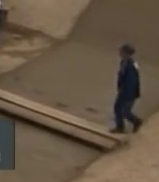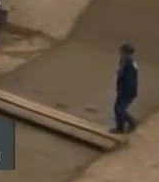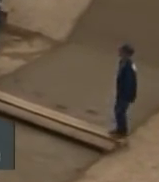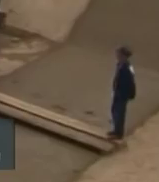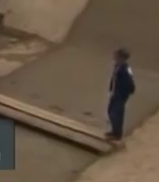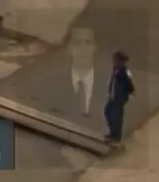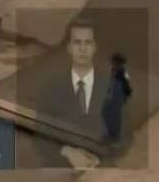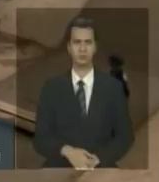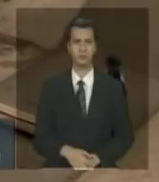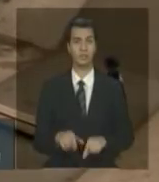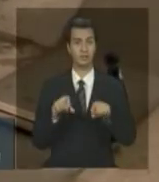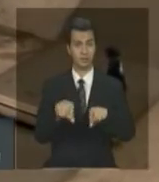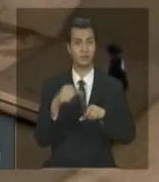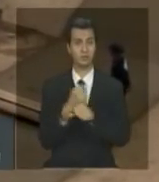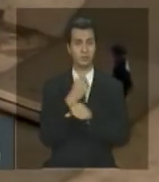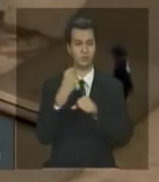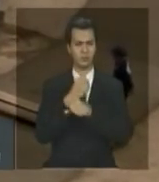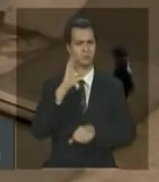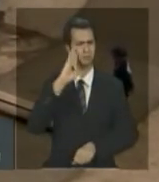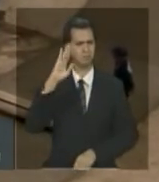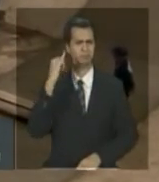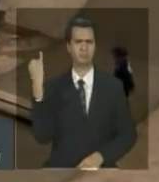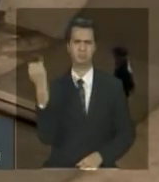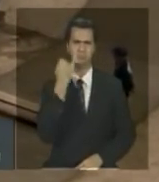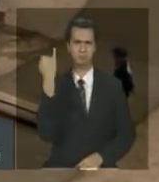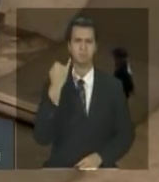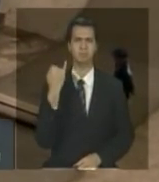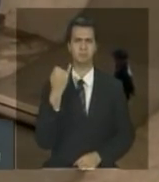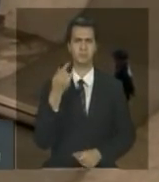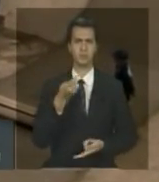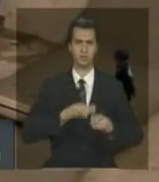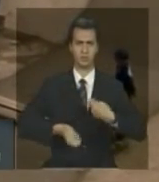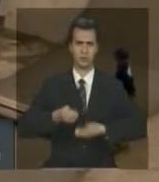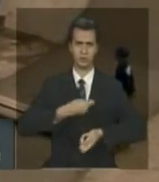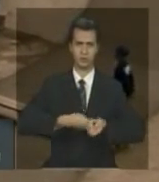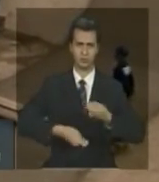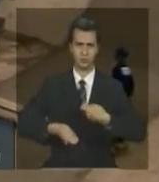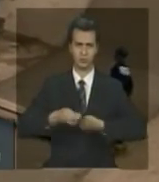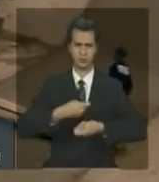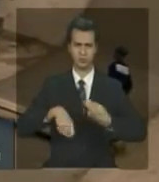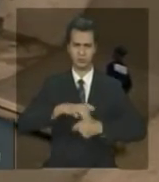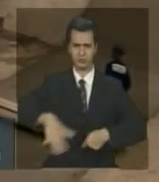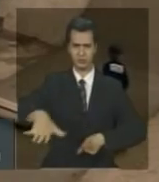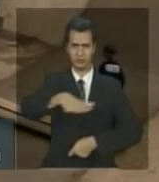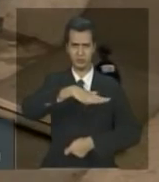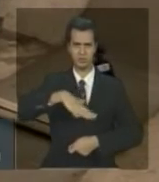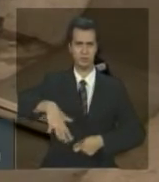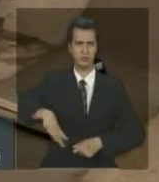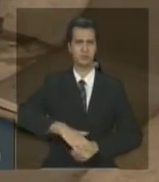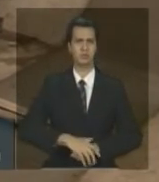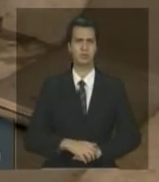Obra que é prioridade e é fundamental para a economia dessa região.